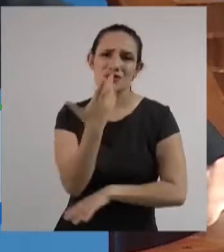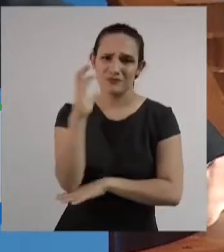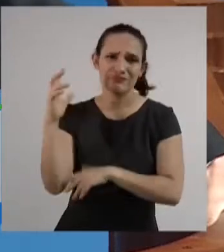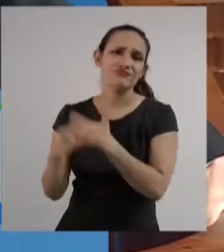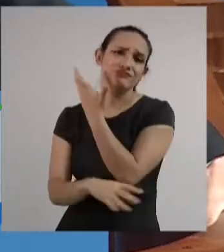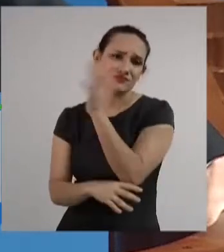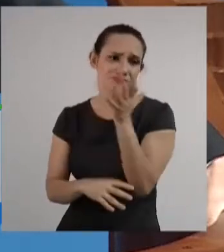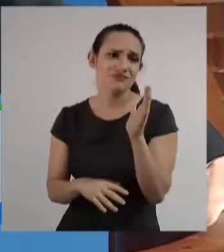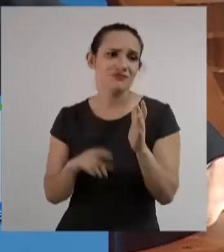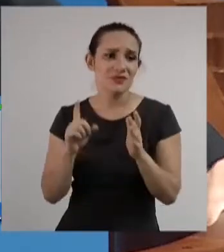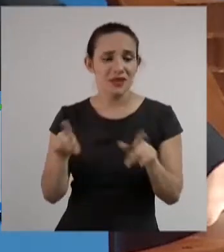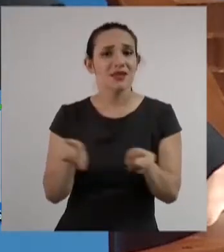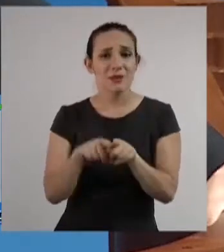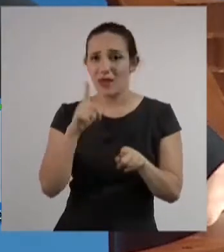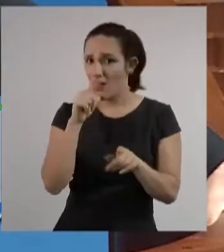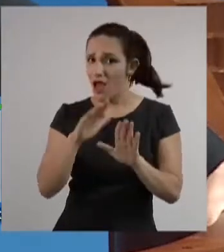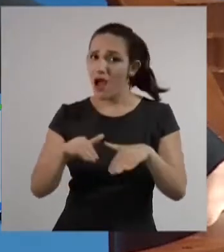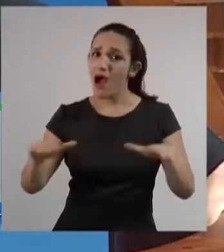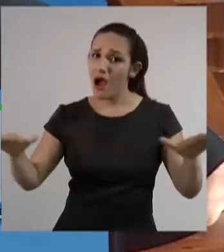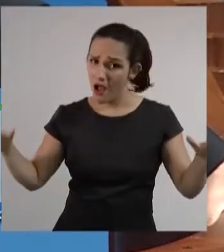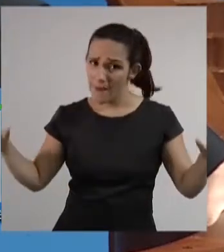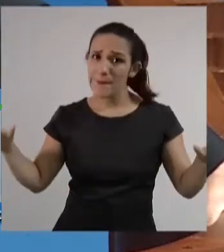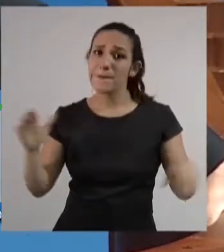ambiente, inclusive nos oceanos.